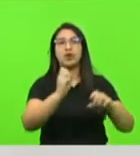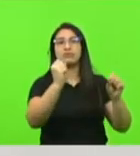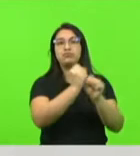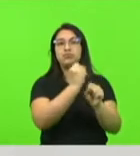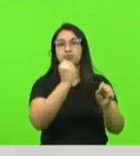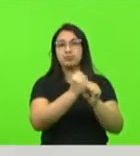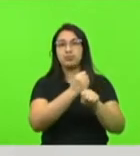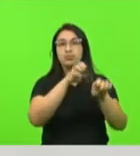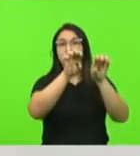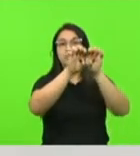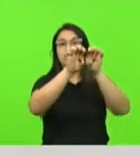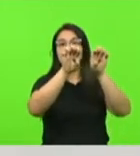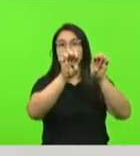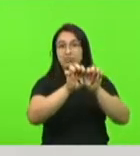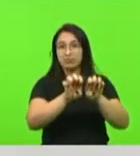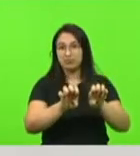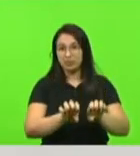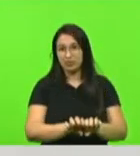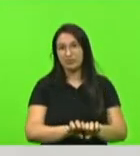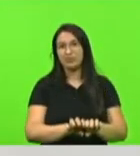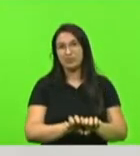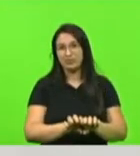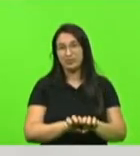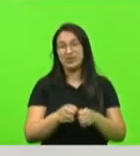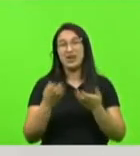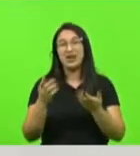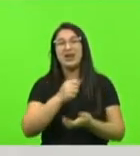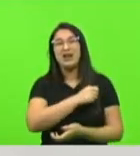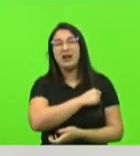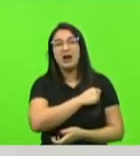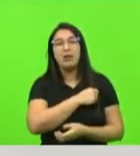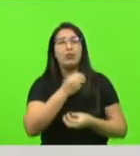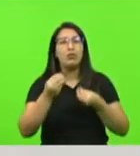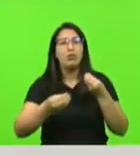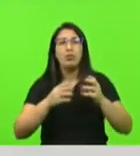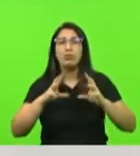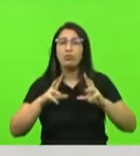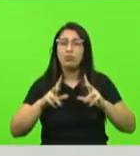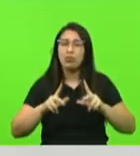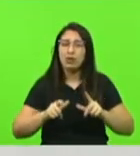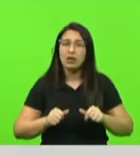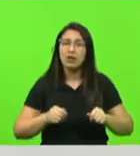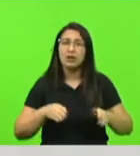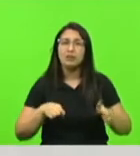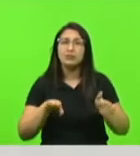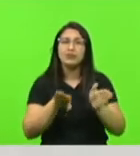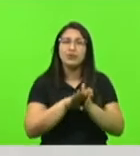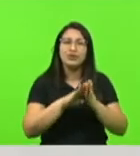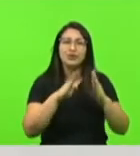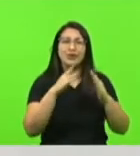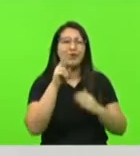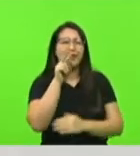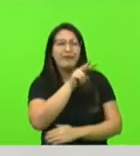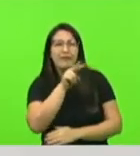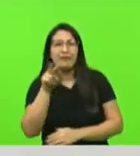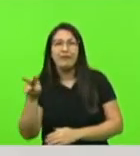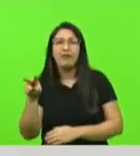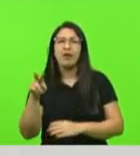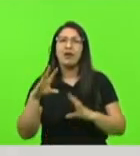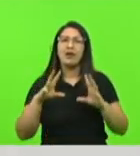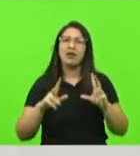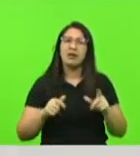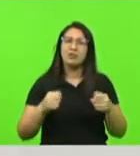gente precisa fazer com que o aluno seja bem recebido, que as escolas sejam limpas, organizadas, modernas. Nós temos escolas ainda com